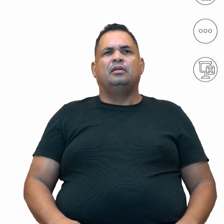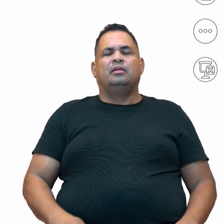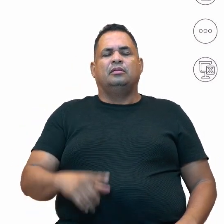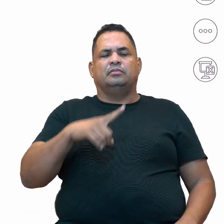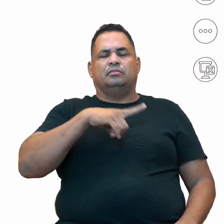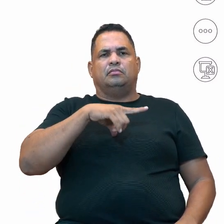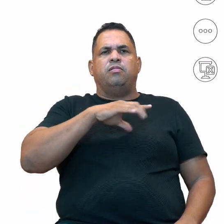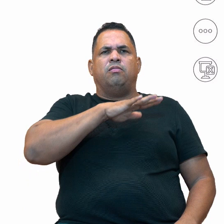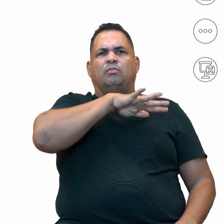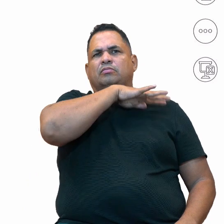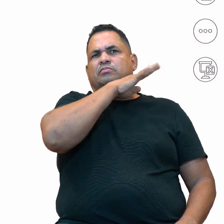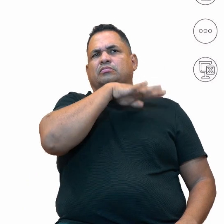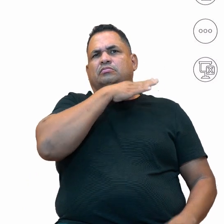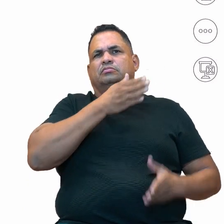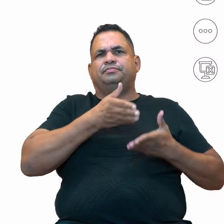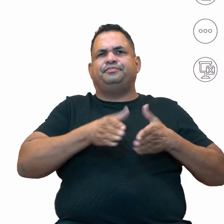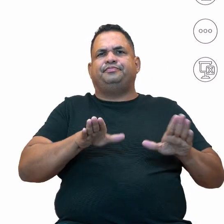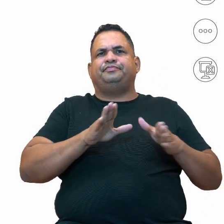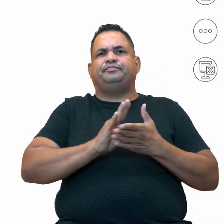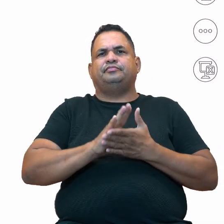que se reproduzem por